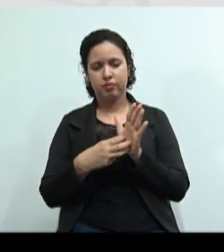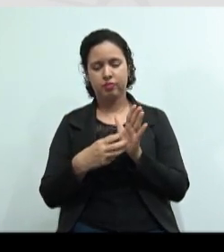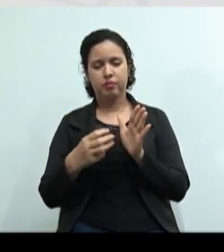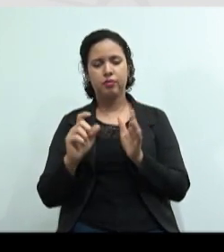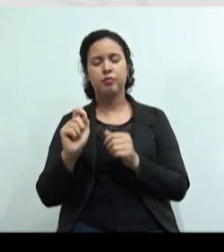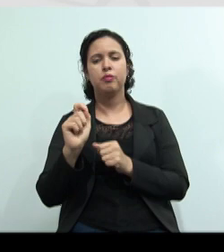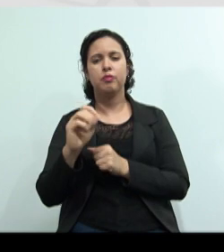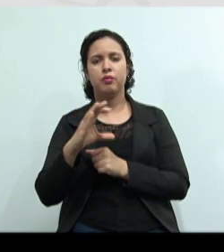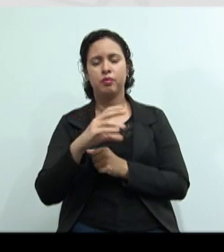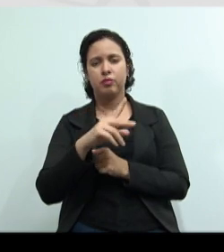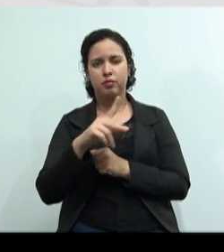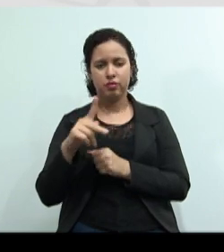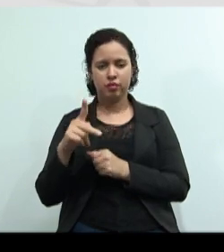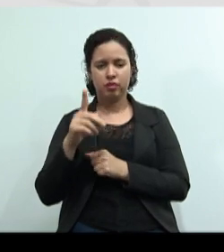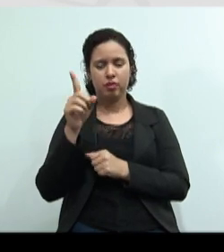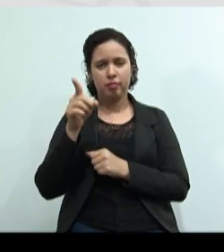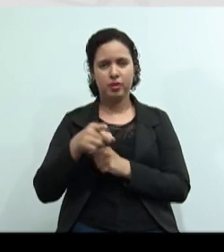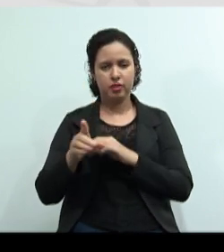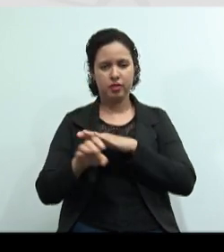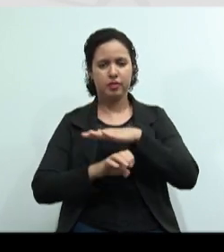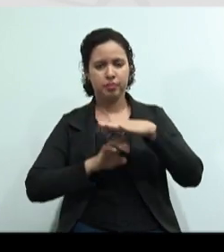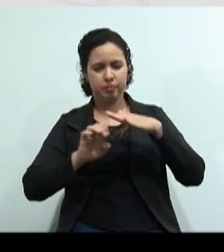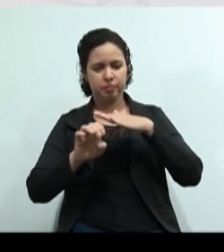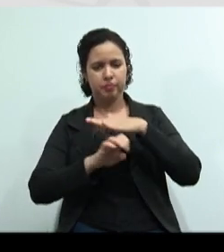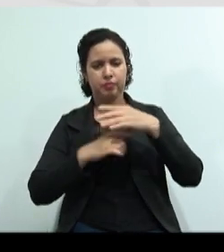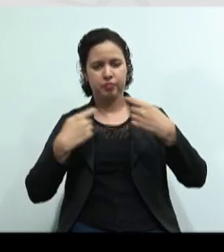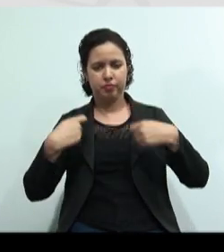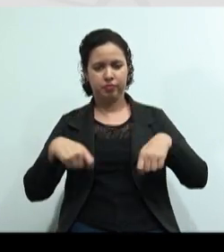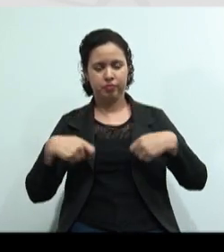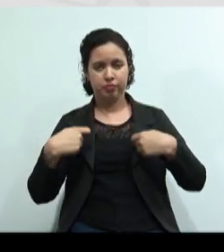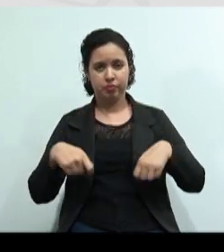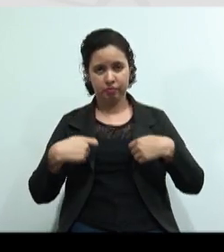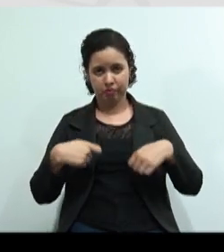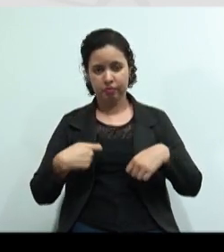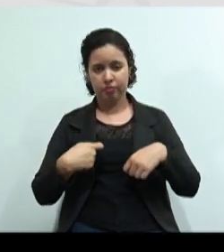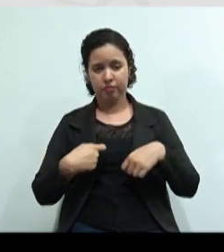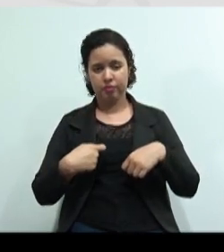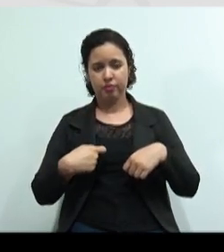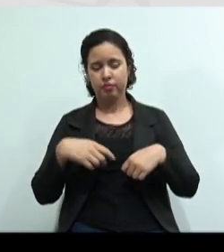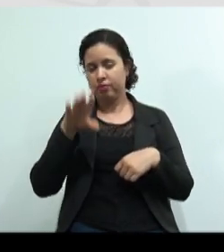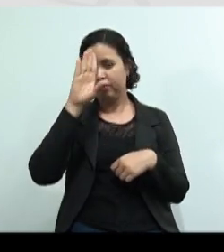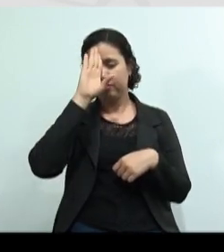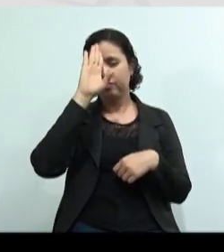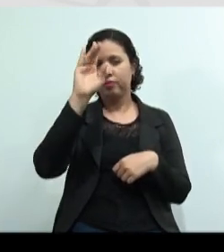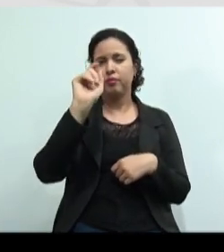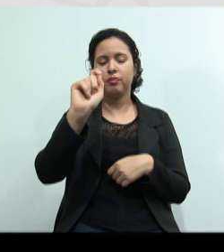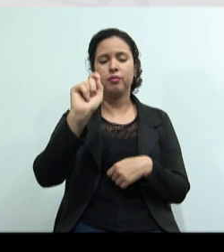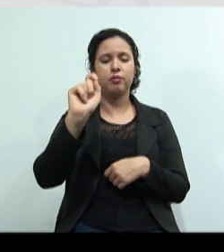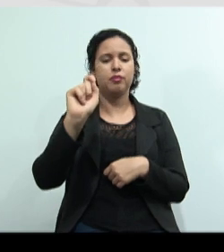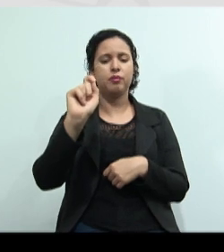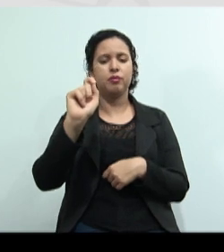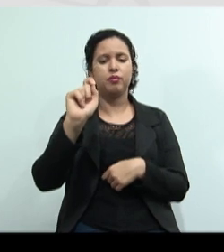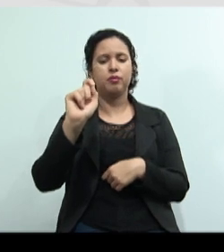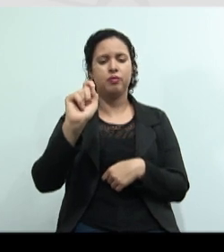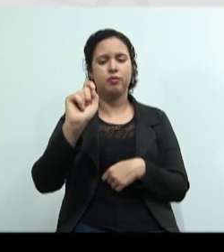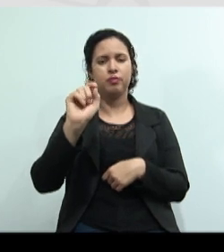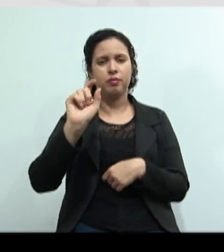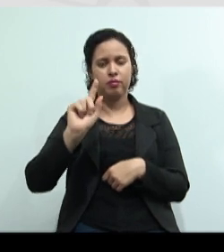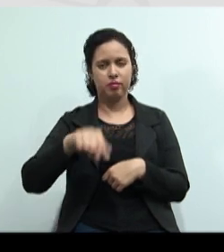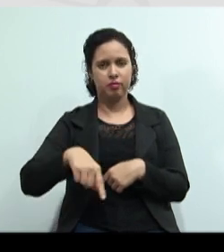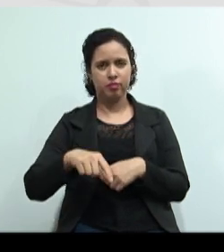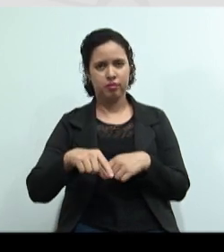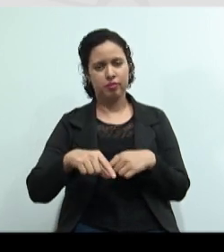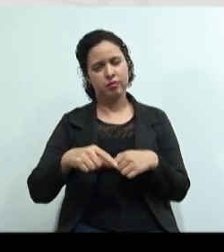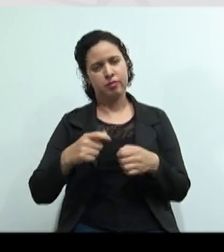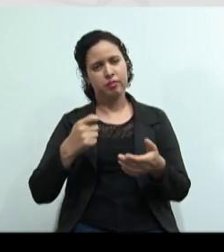precisa conhecer o consumidor, suas necessidades e expectativas e, principalmente, o preço que está disposto a pagar